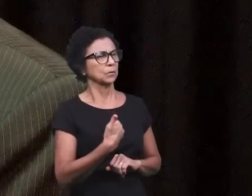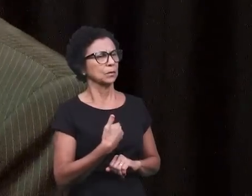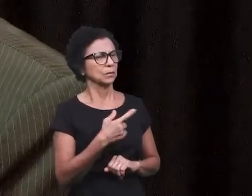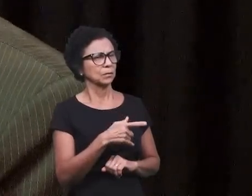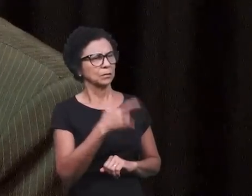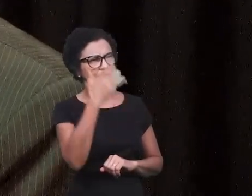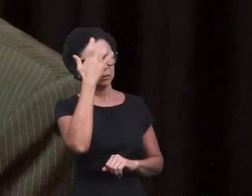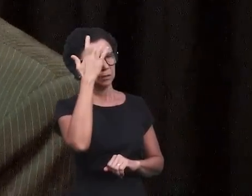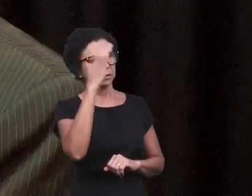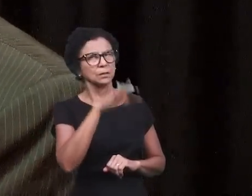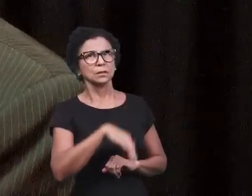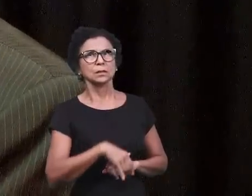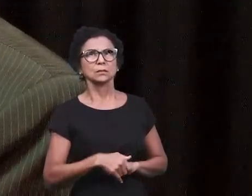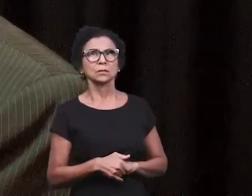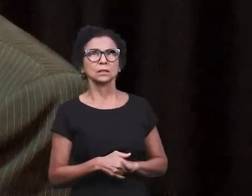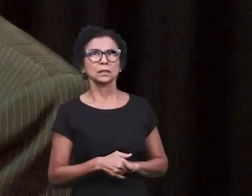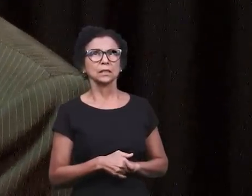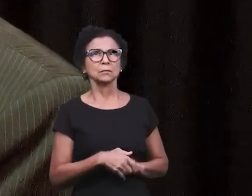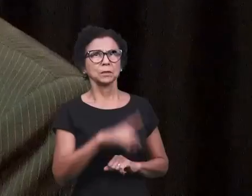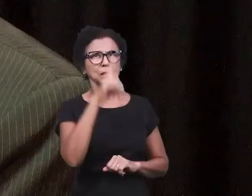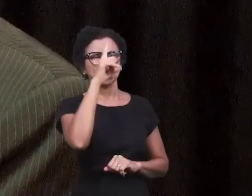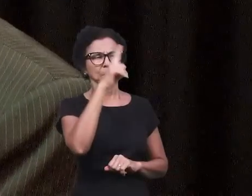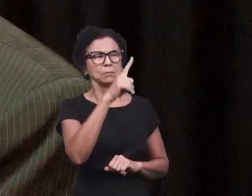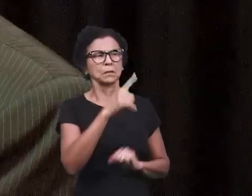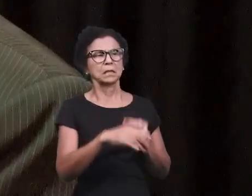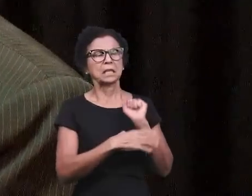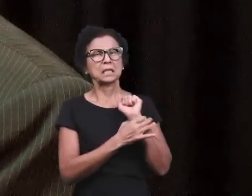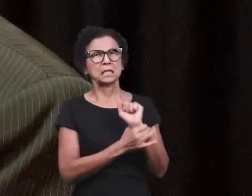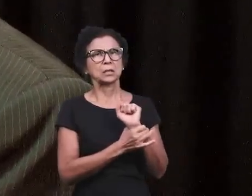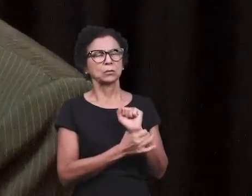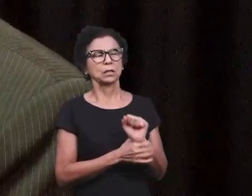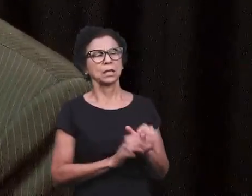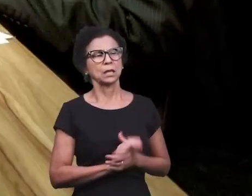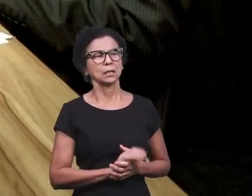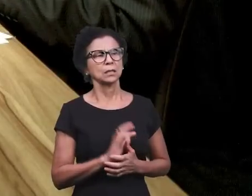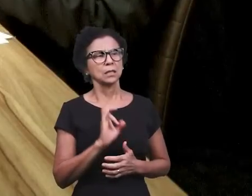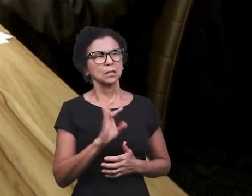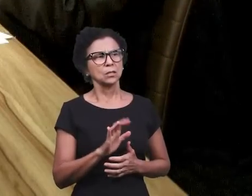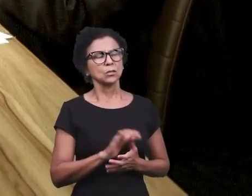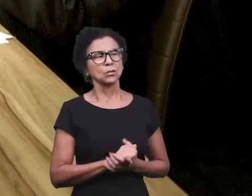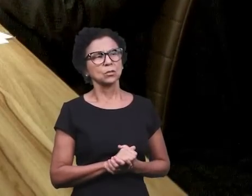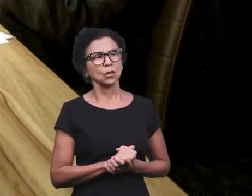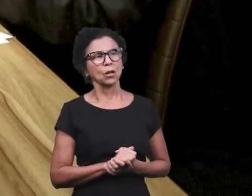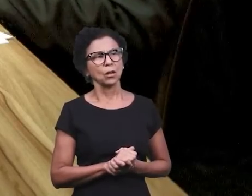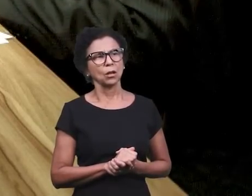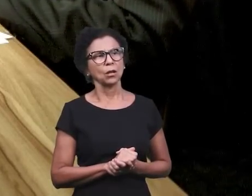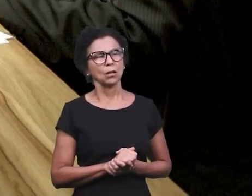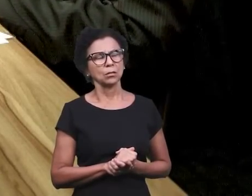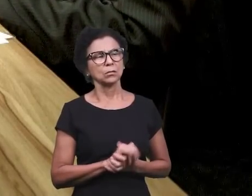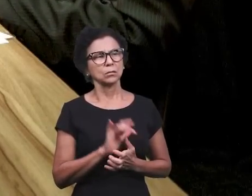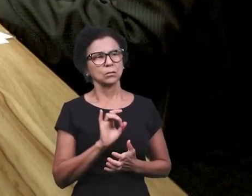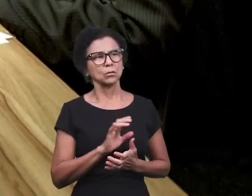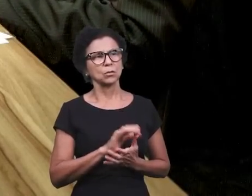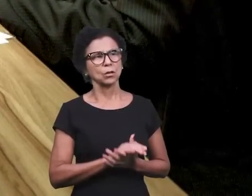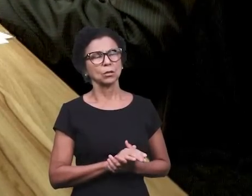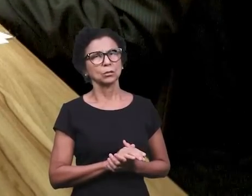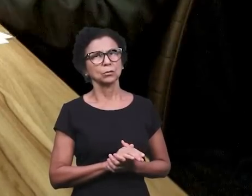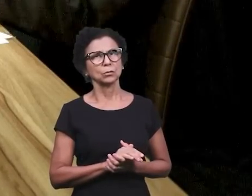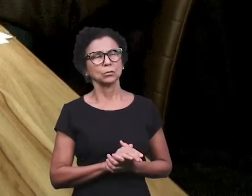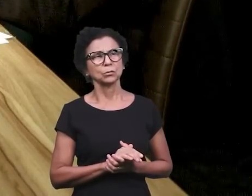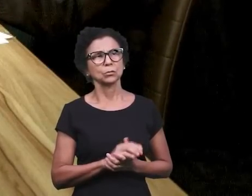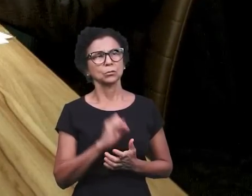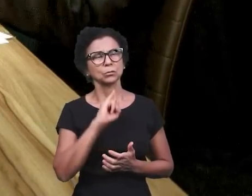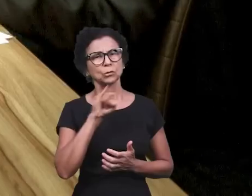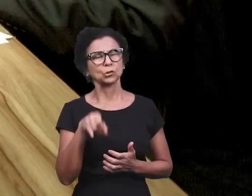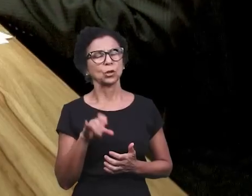mandado de segurança são entrados via PJE... Eletrônico, processo eletrônico, 2014. 2014, estava no começo. Ele olhou assim,